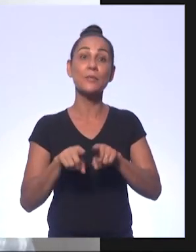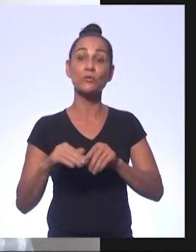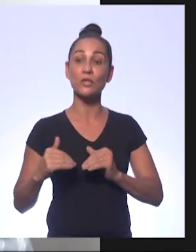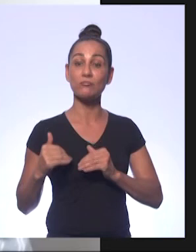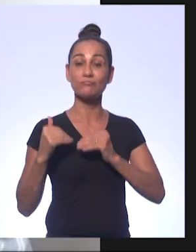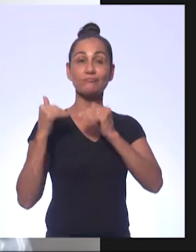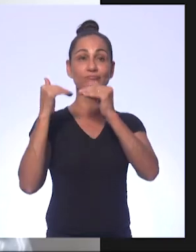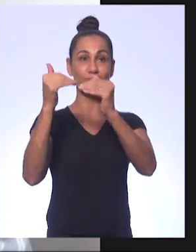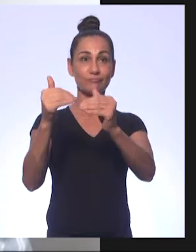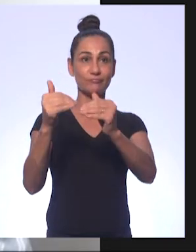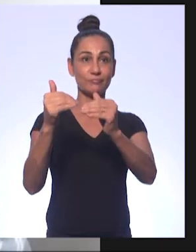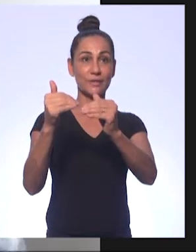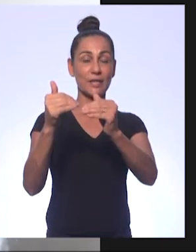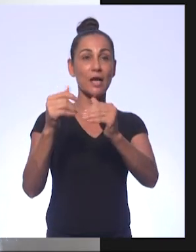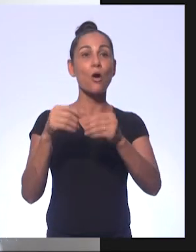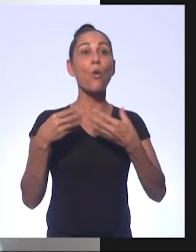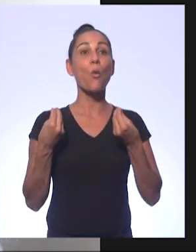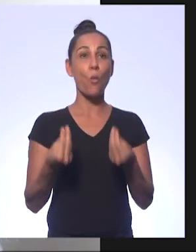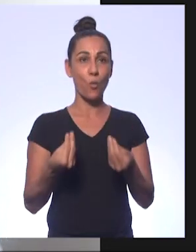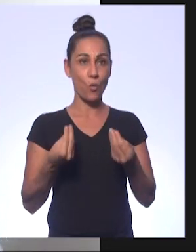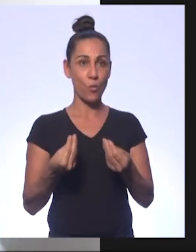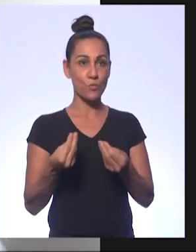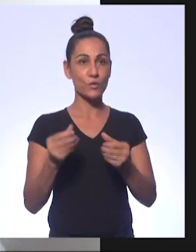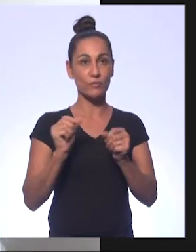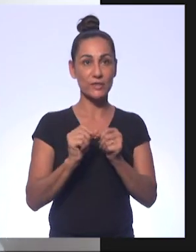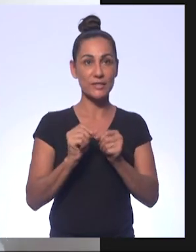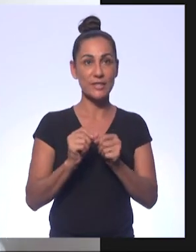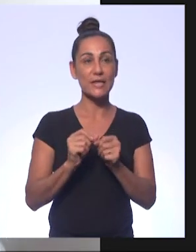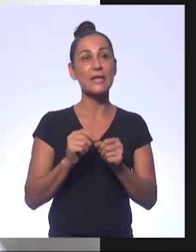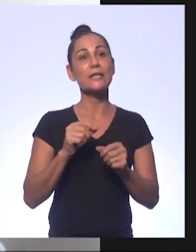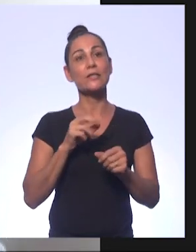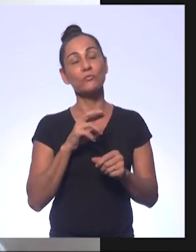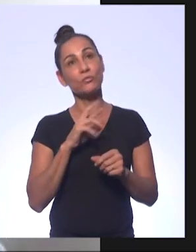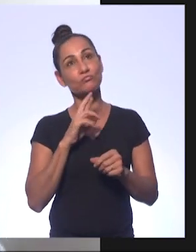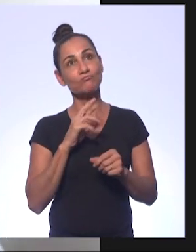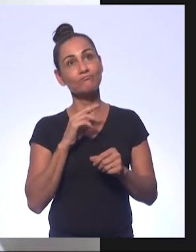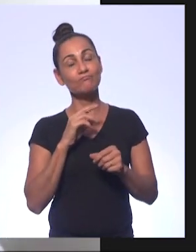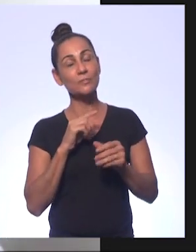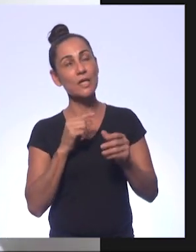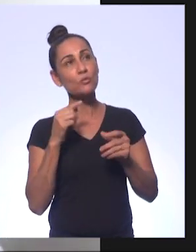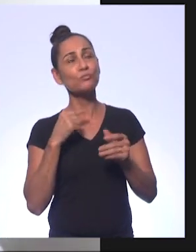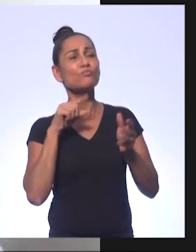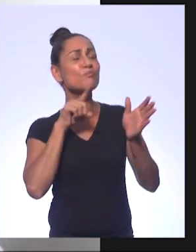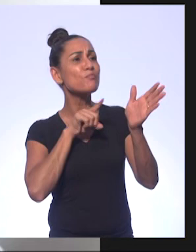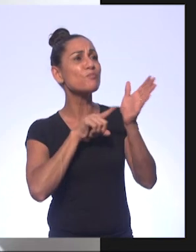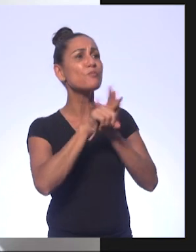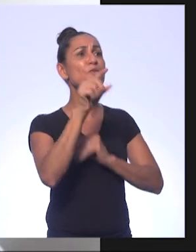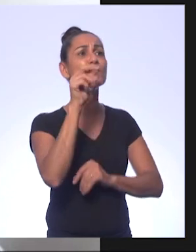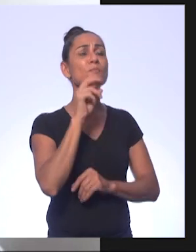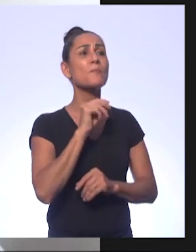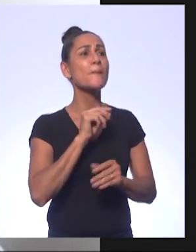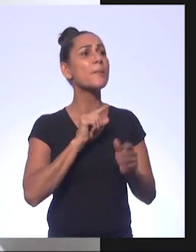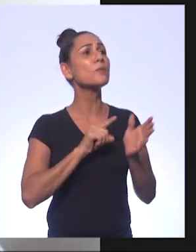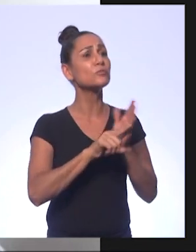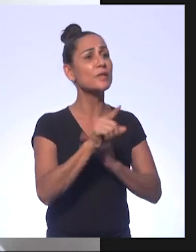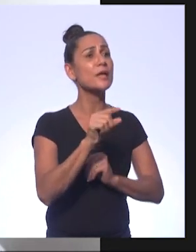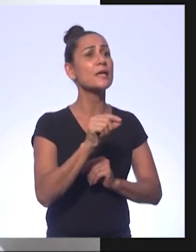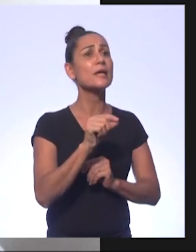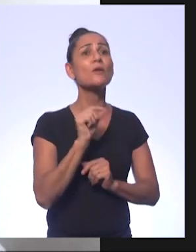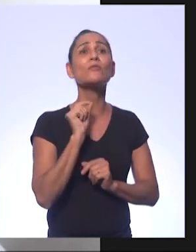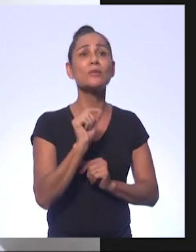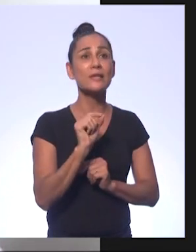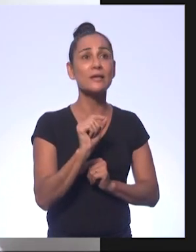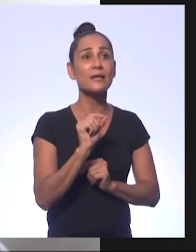que eu concretizo isso? Eu concretizo isso dizendo para o estudante, olha, eu te fiz essa pergunta, é uma pergunta